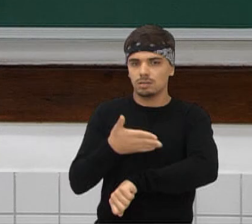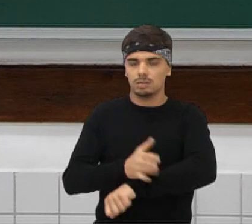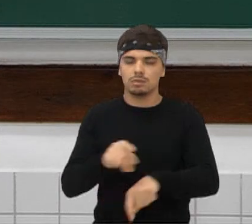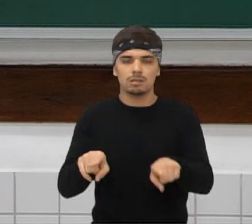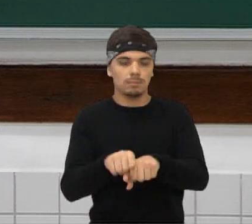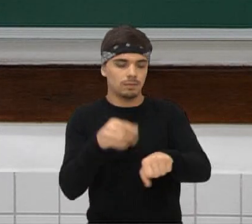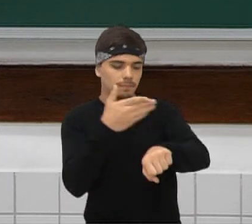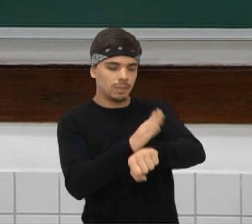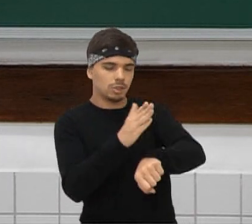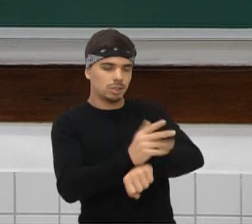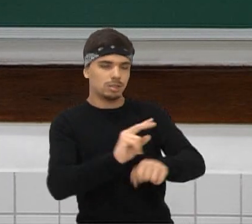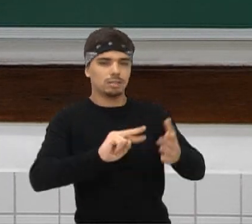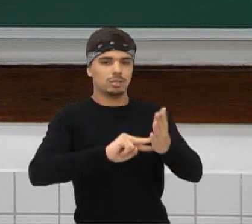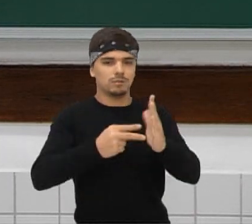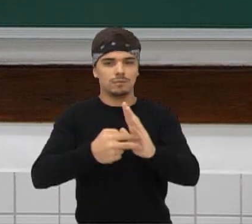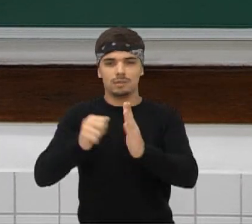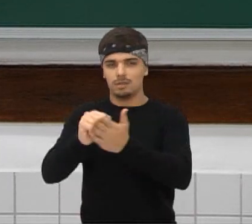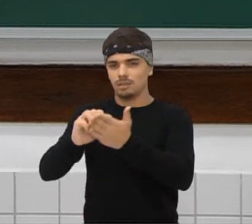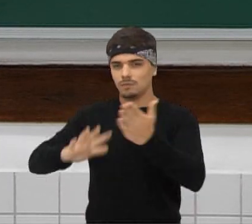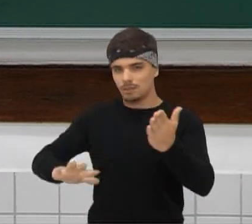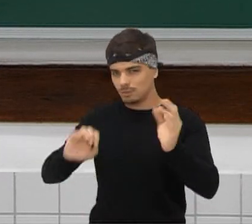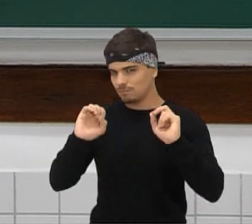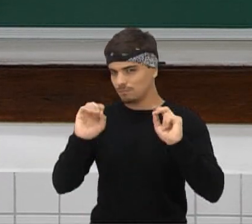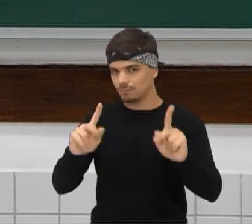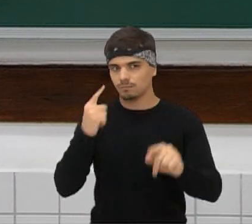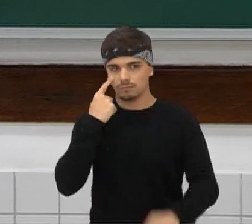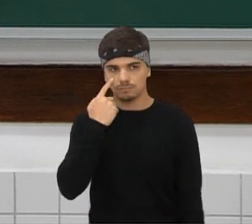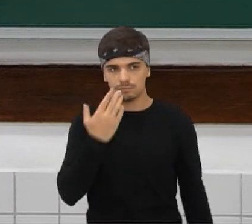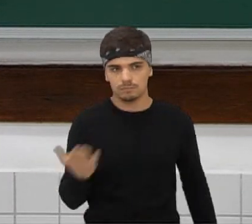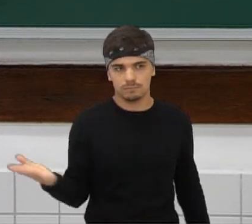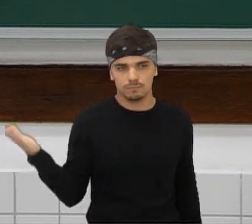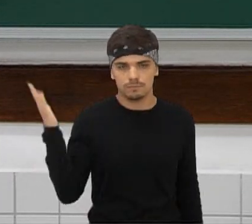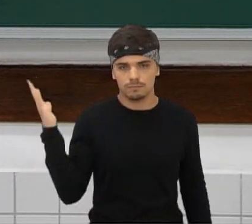praticar significa fazer exercícios. Então, vamos lá.